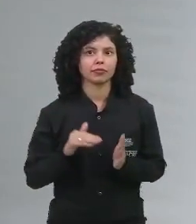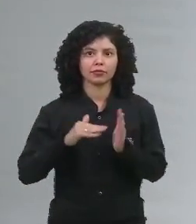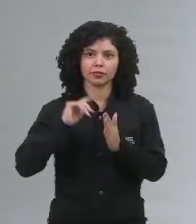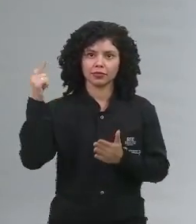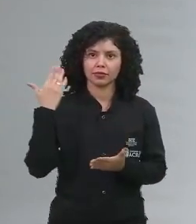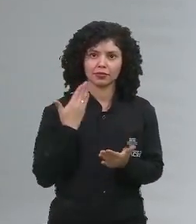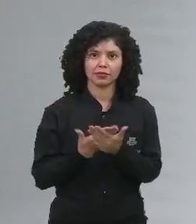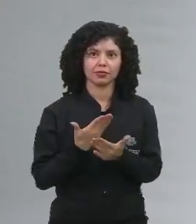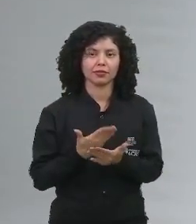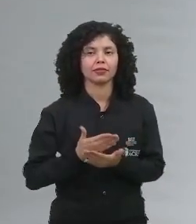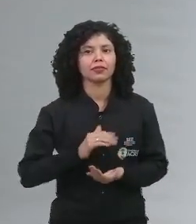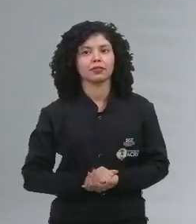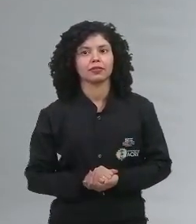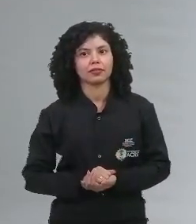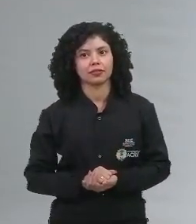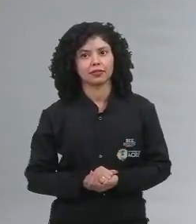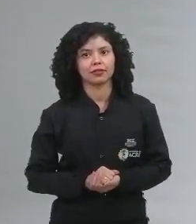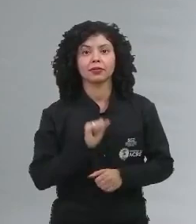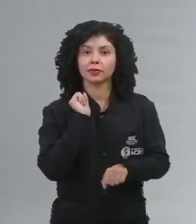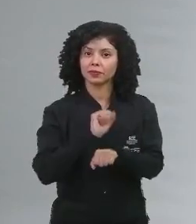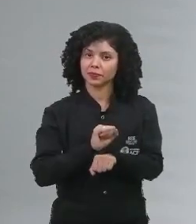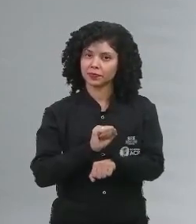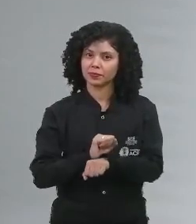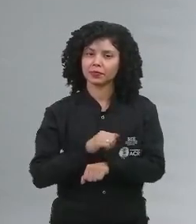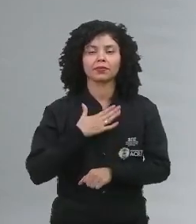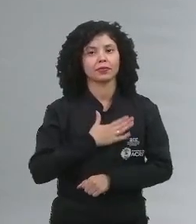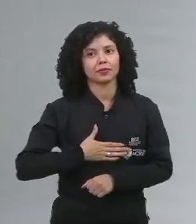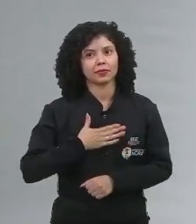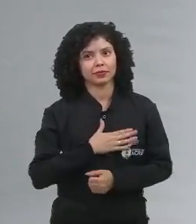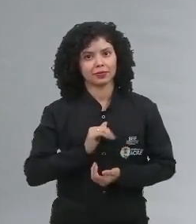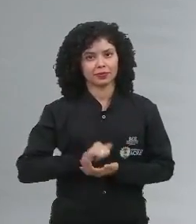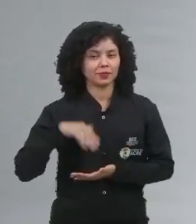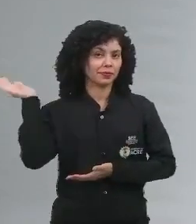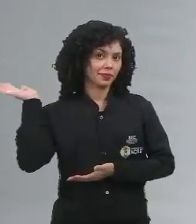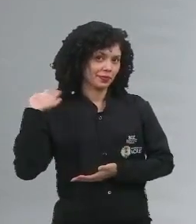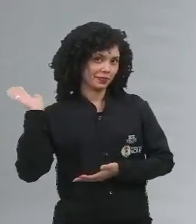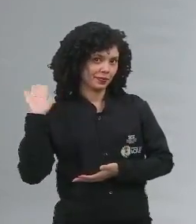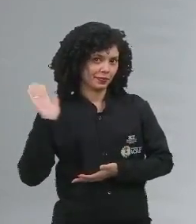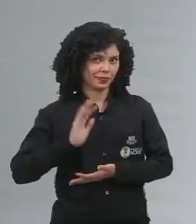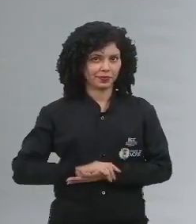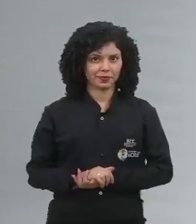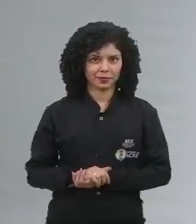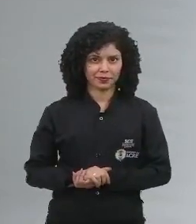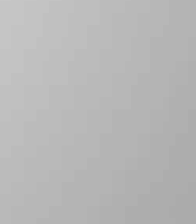Até a nossa próxima aula, tá? E eu espero que vocês tenham gostado. Tchauzinho!